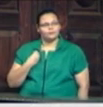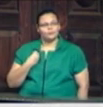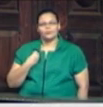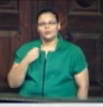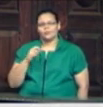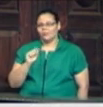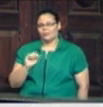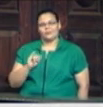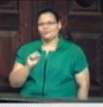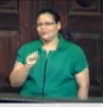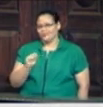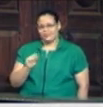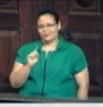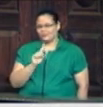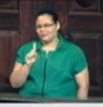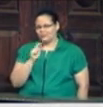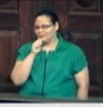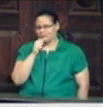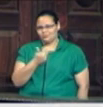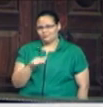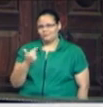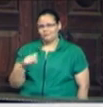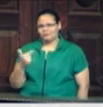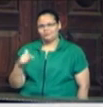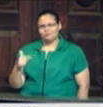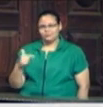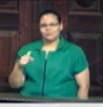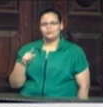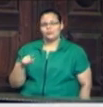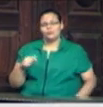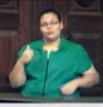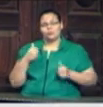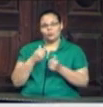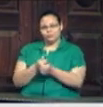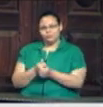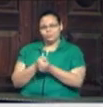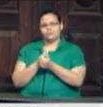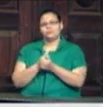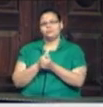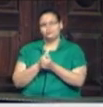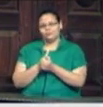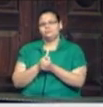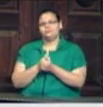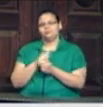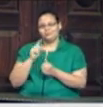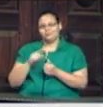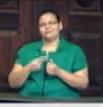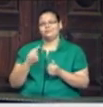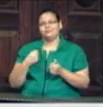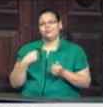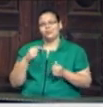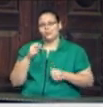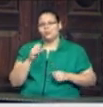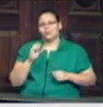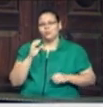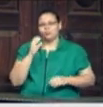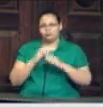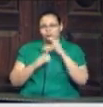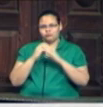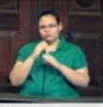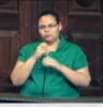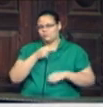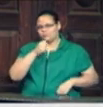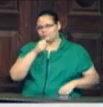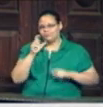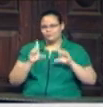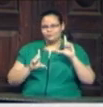que não teve o acompanhamento nem o patrocínio dos meios de comunicação, mas